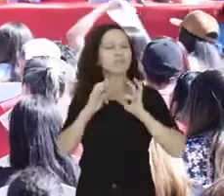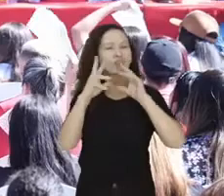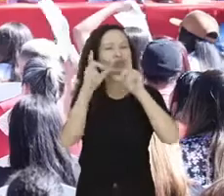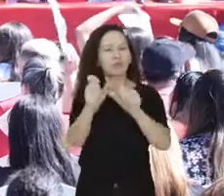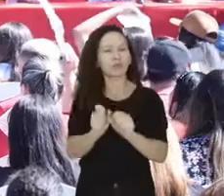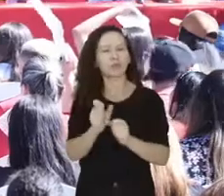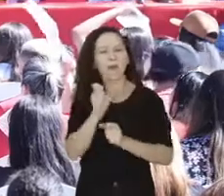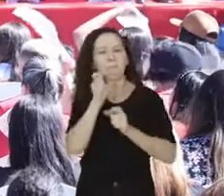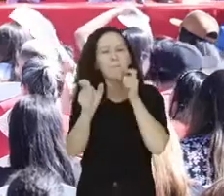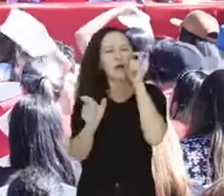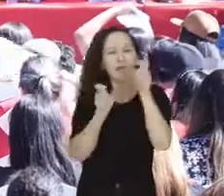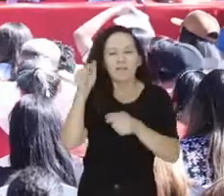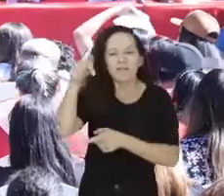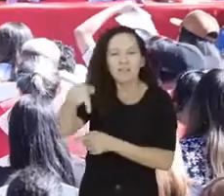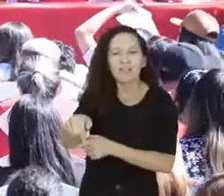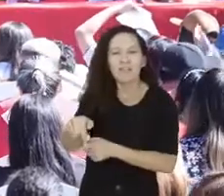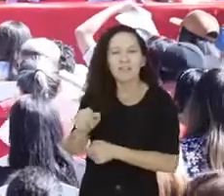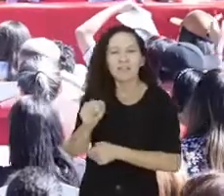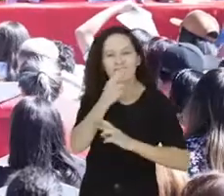aqui é resistência.